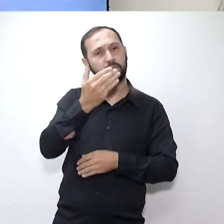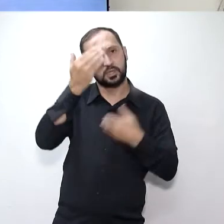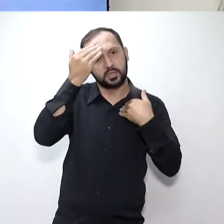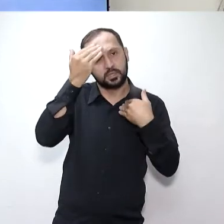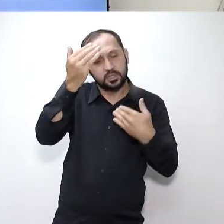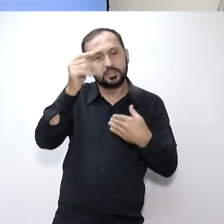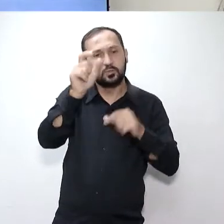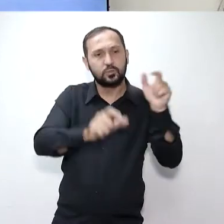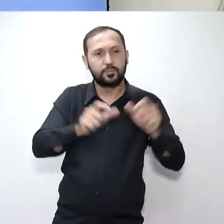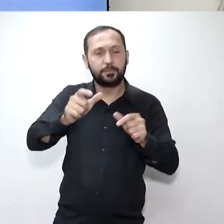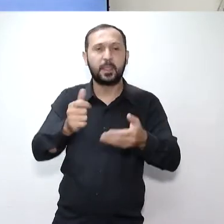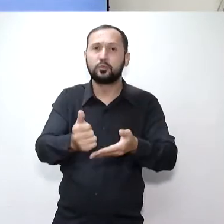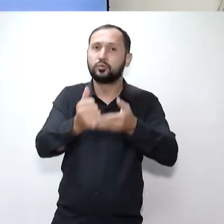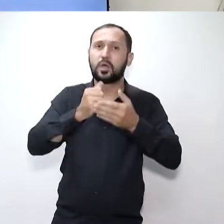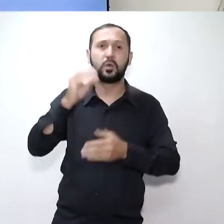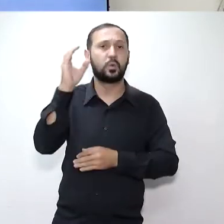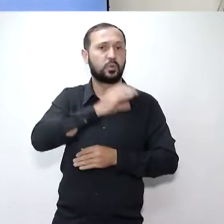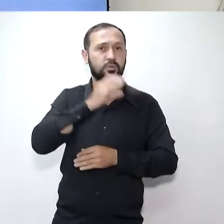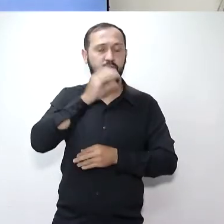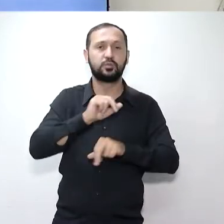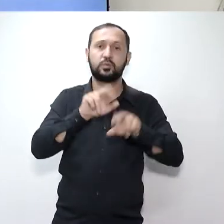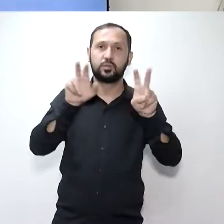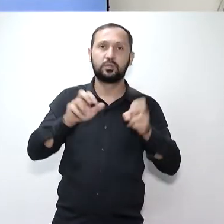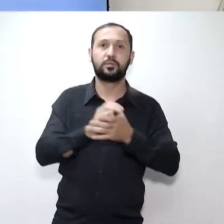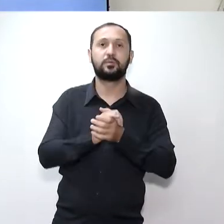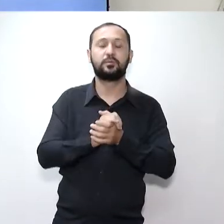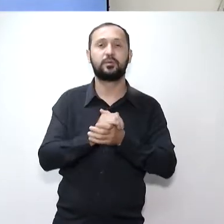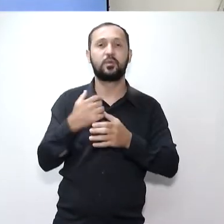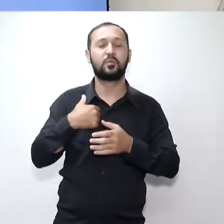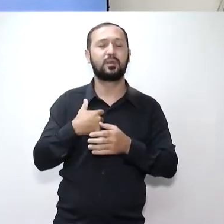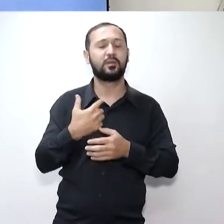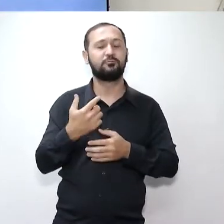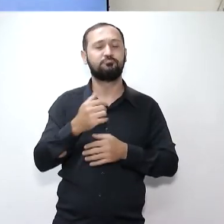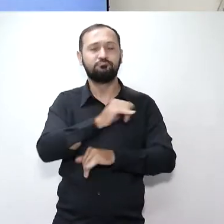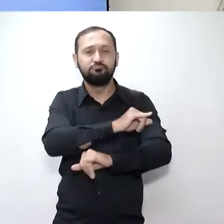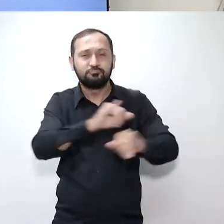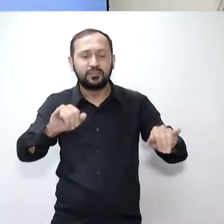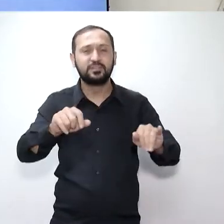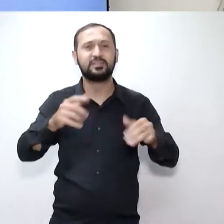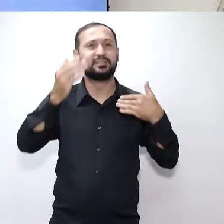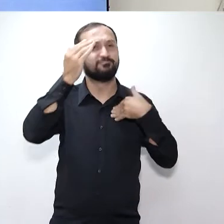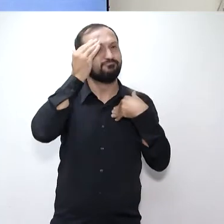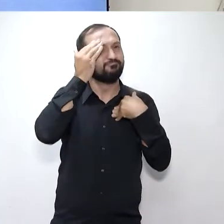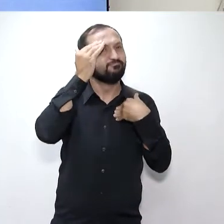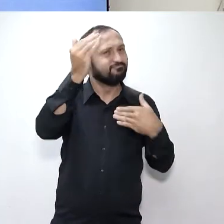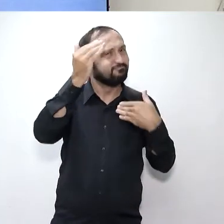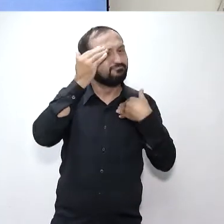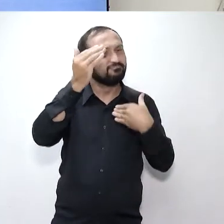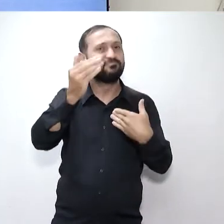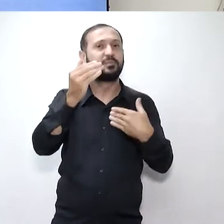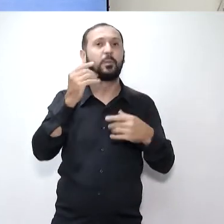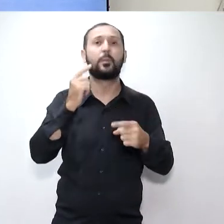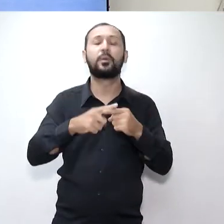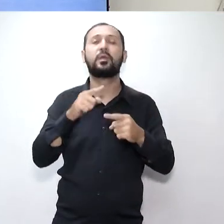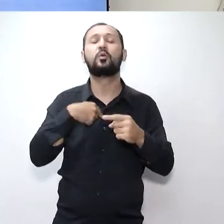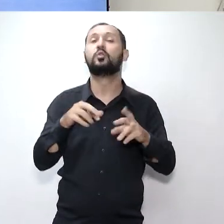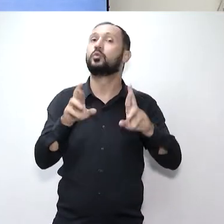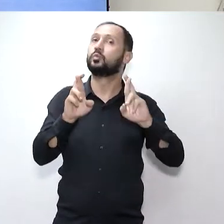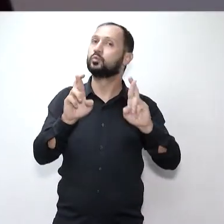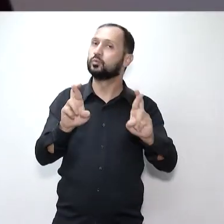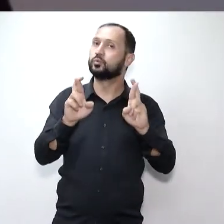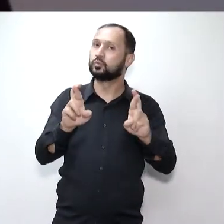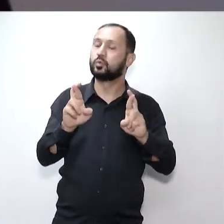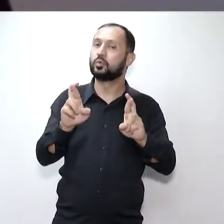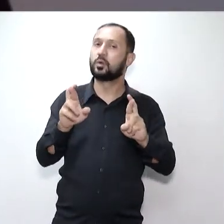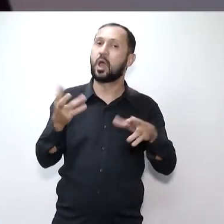Um dos autores do projeto, o deputado Coronel Davi, agradeceu a celeridade e a atenção dos parlamentares com a matéria.